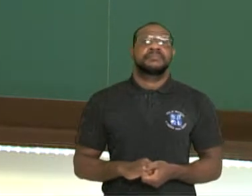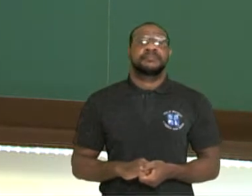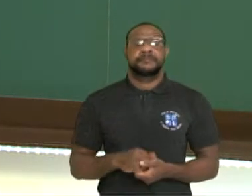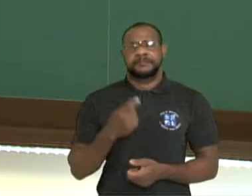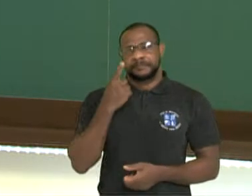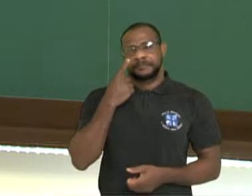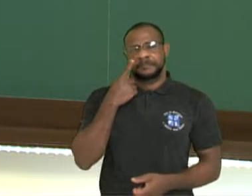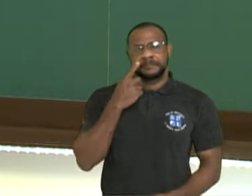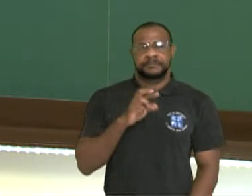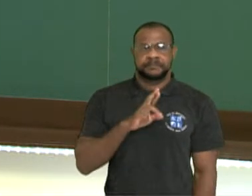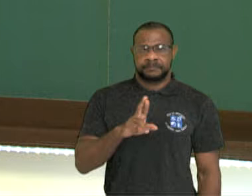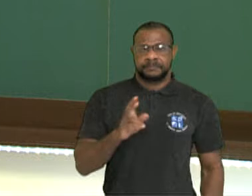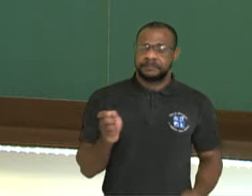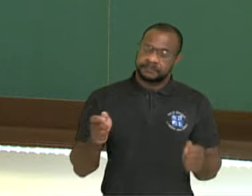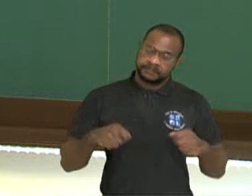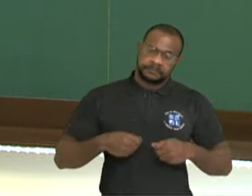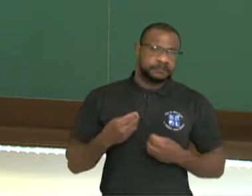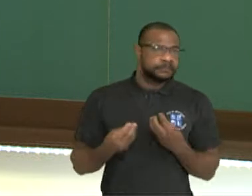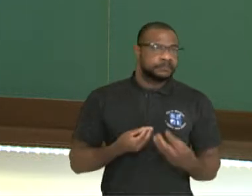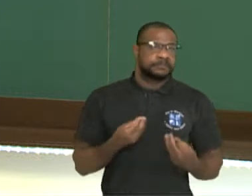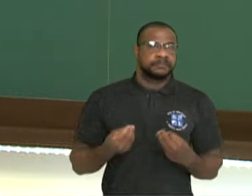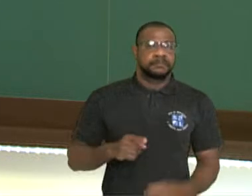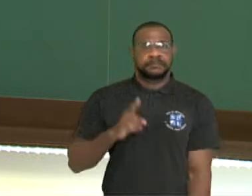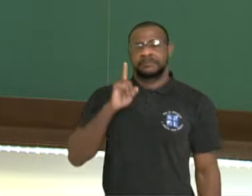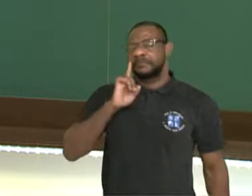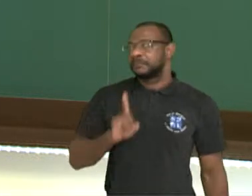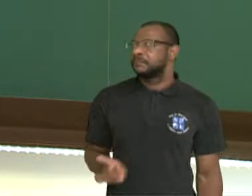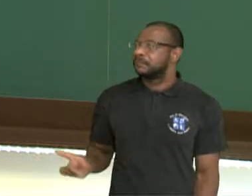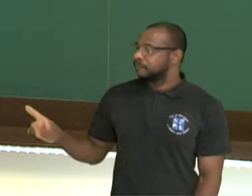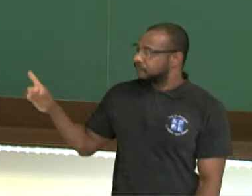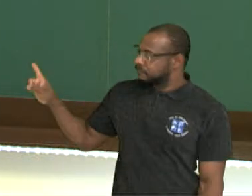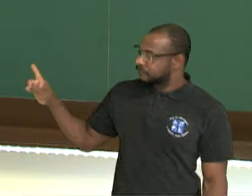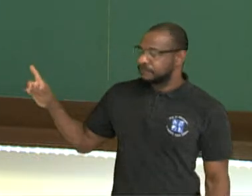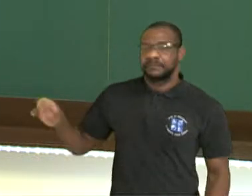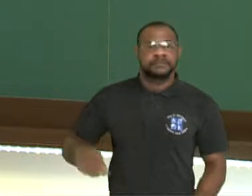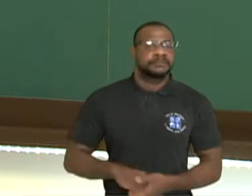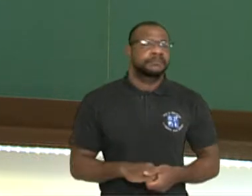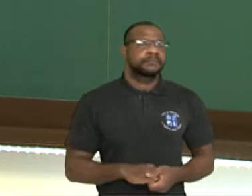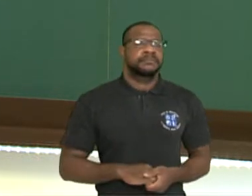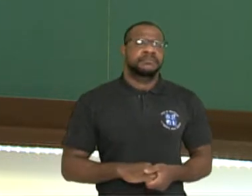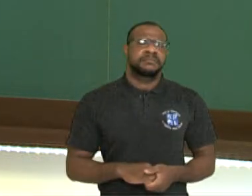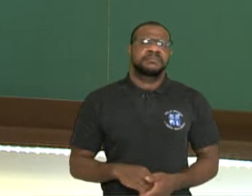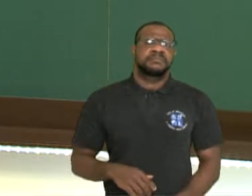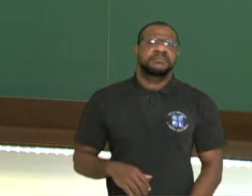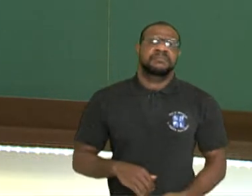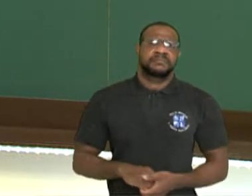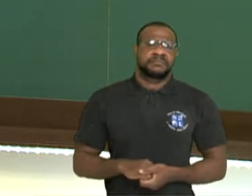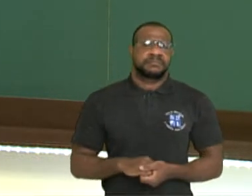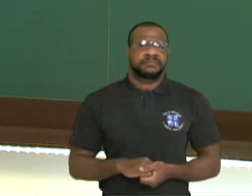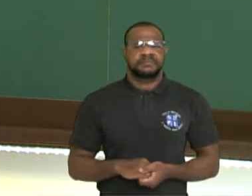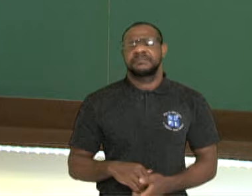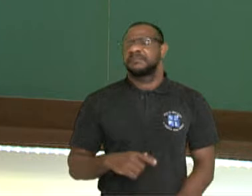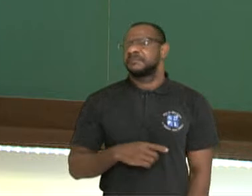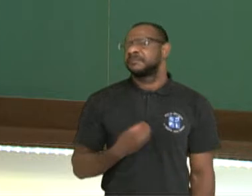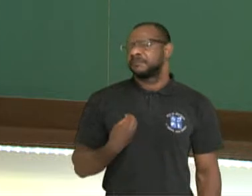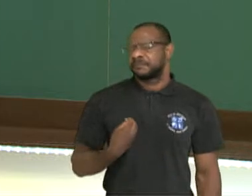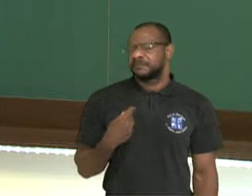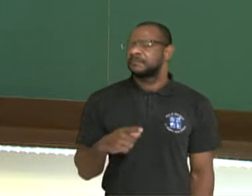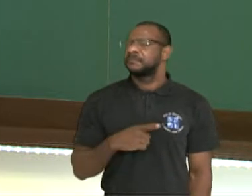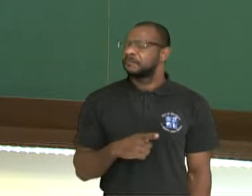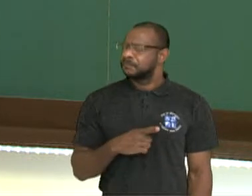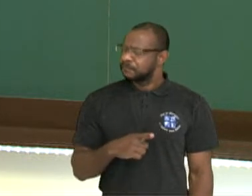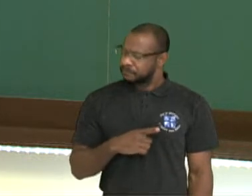ver então a possibilidade de resposta. Em la vida tenemos mucho medo de deber ser y